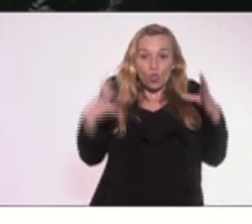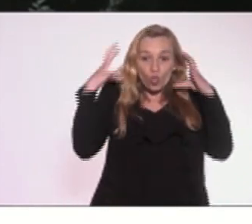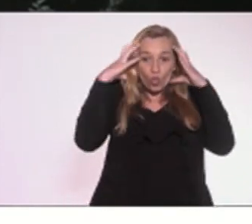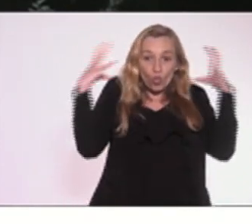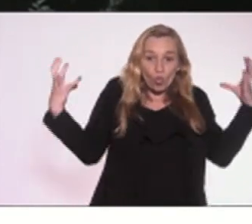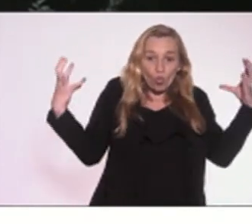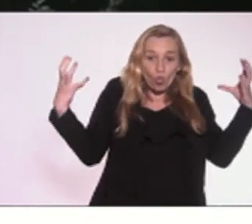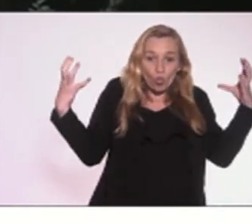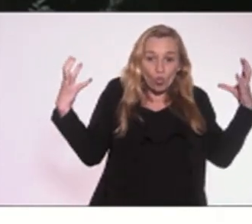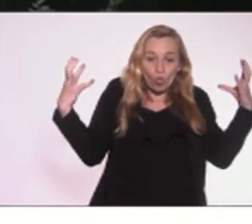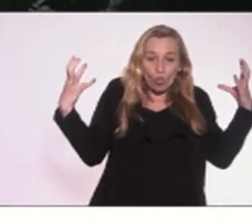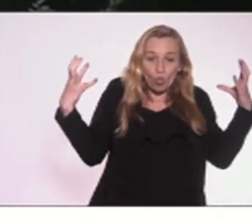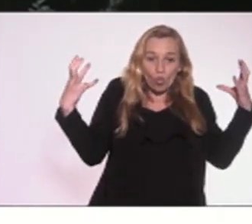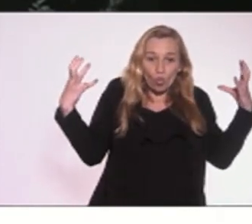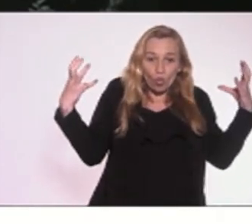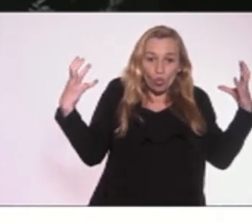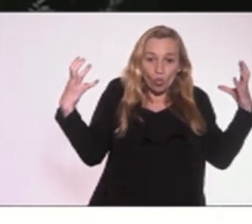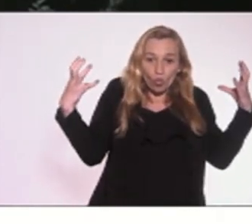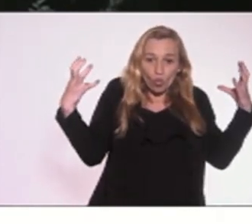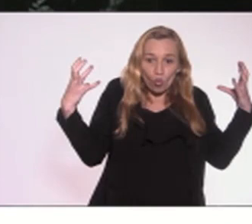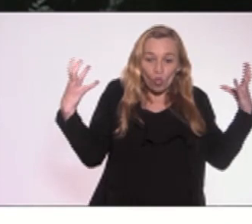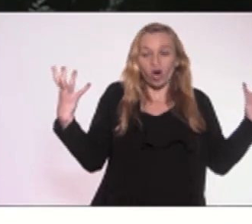grande, disforme,